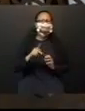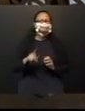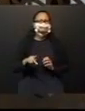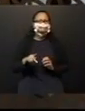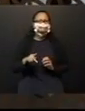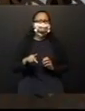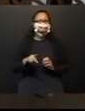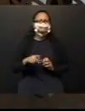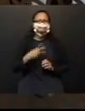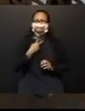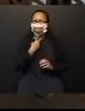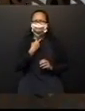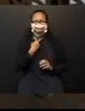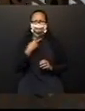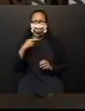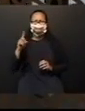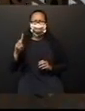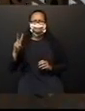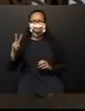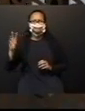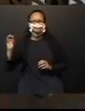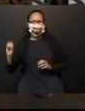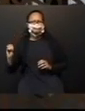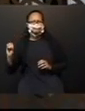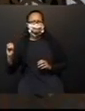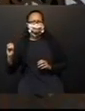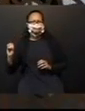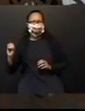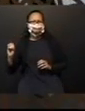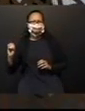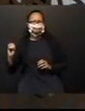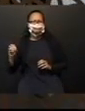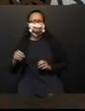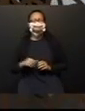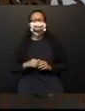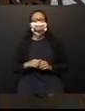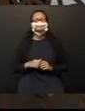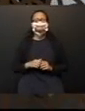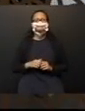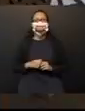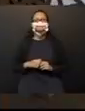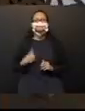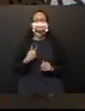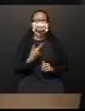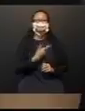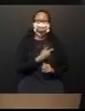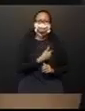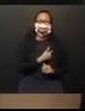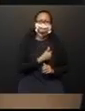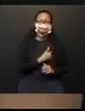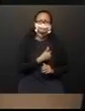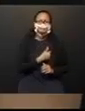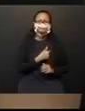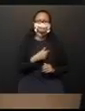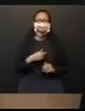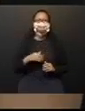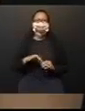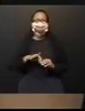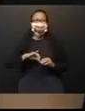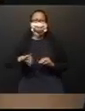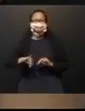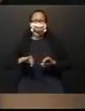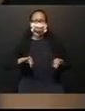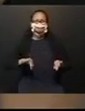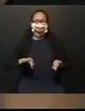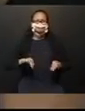esse 120 aqui. Está passando certinho. Nós vamos abrir também. Não é